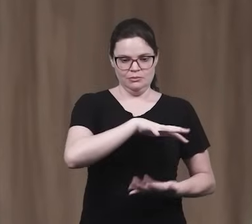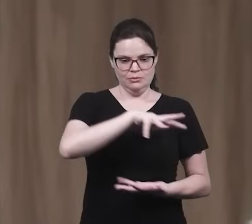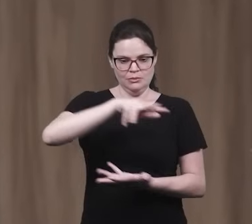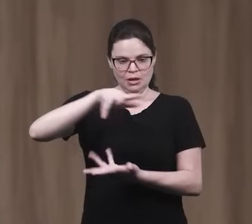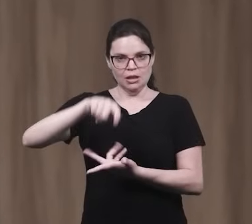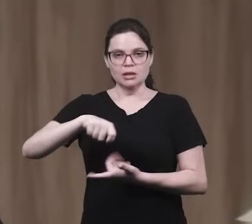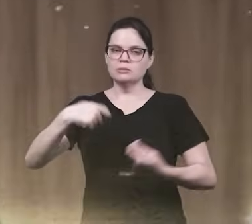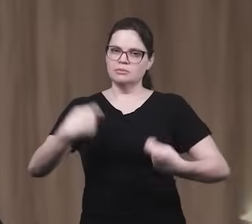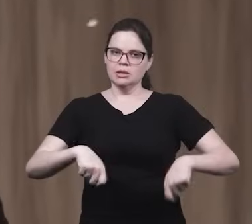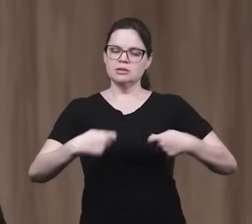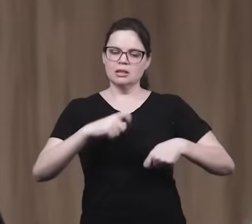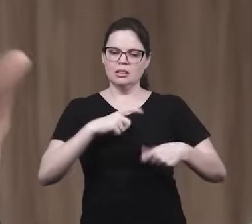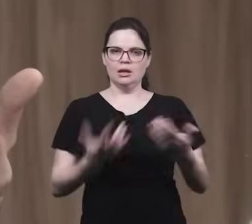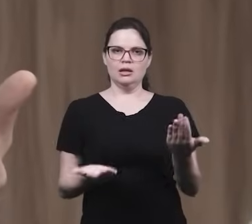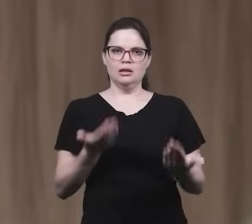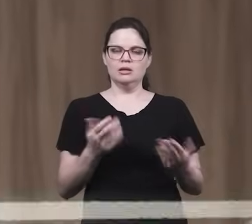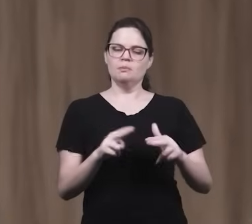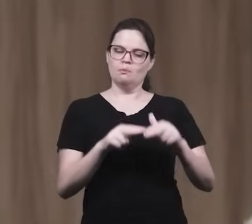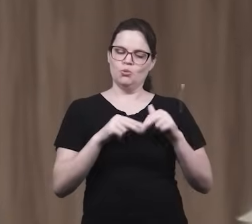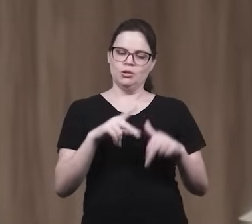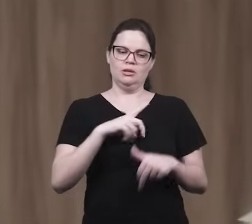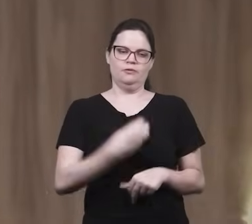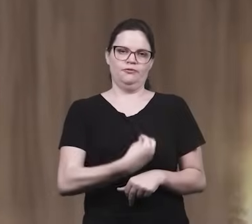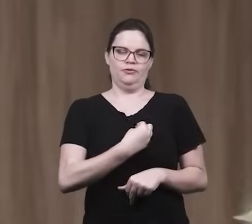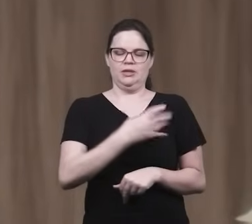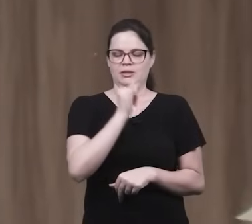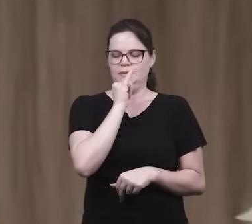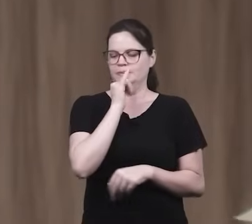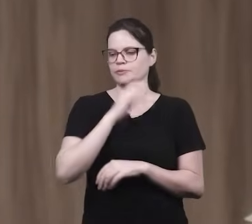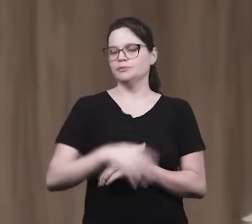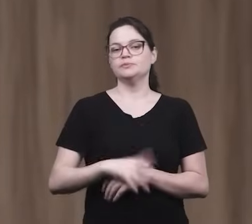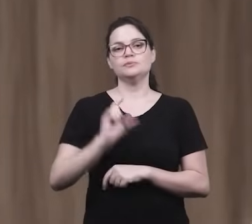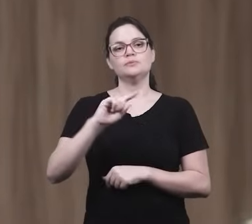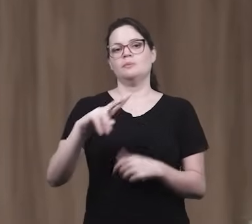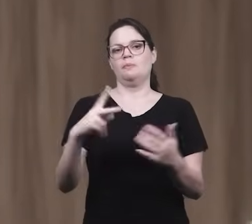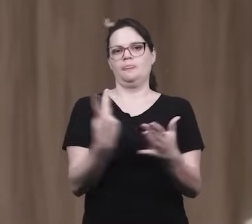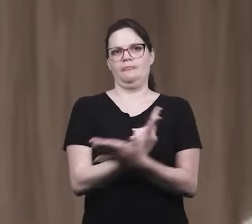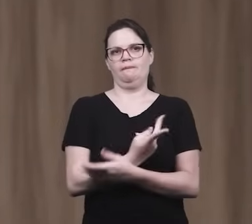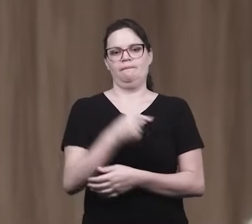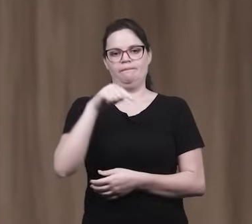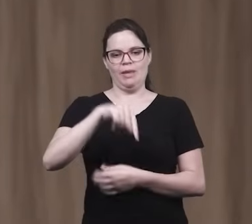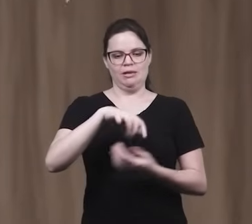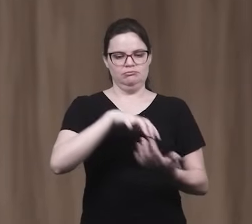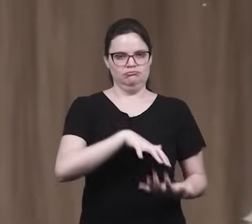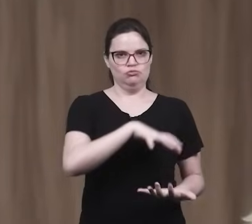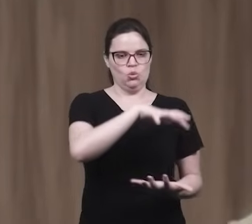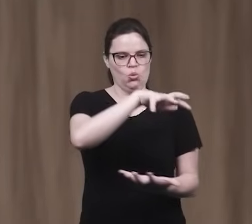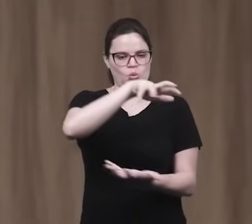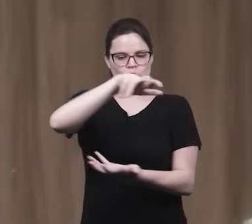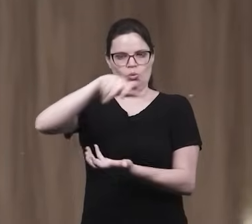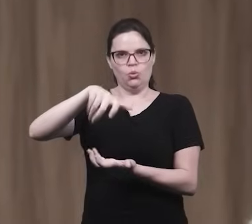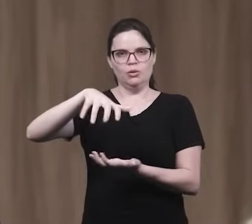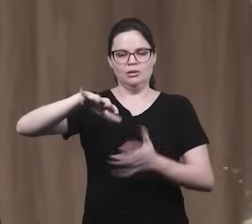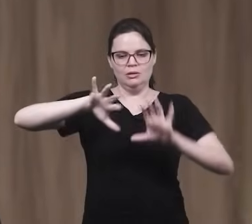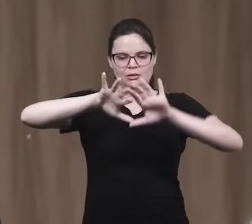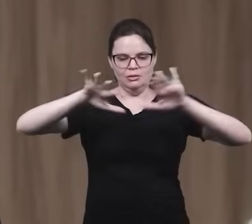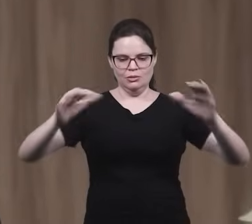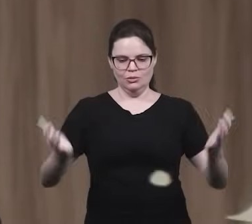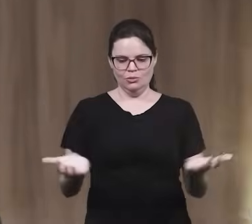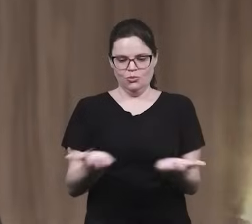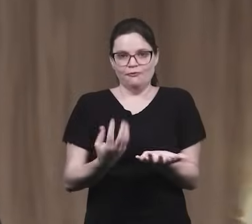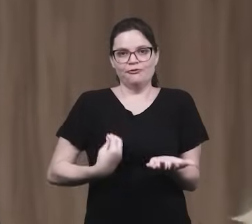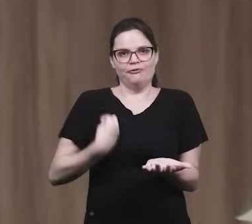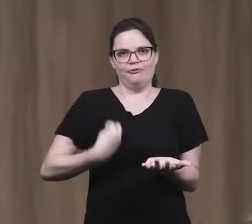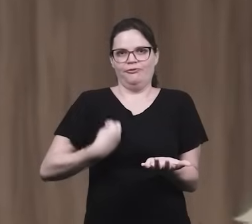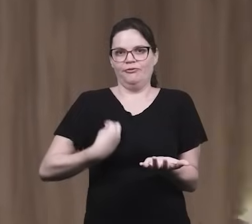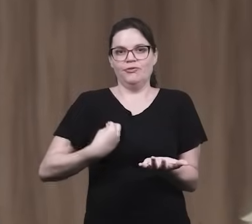equilíbrio, ou deveria existir. O que acontece é o seguinte, a gente tem o nosso planeta biosfera que corresponde a todo o conjunto